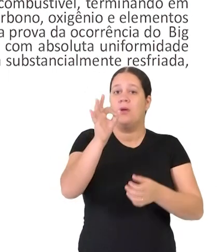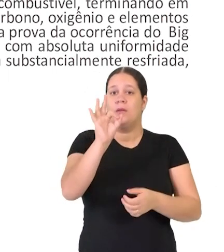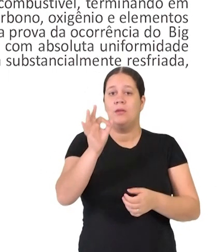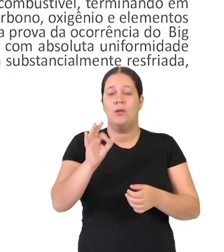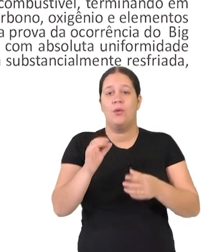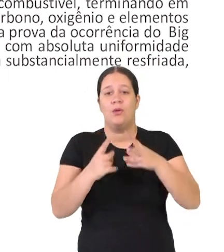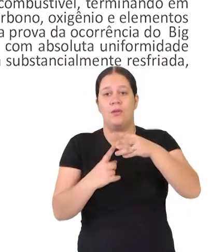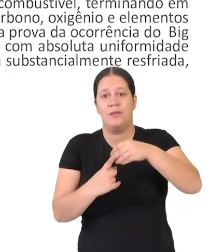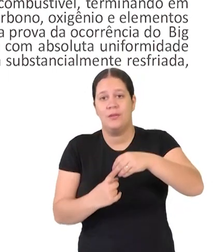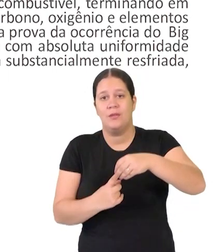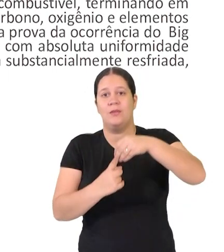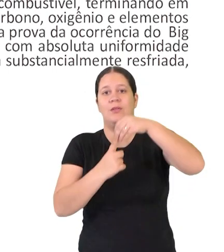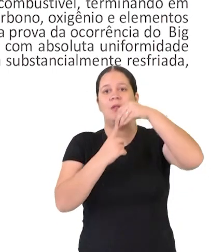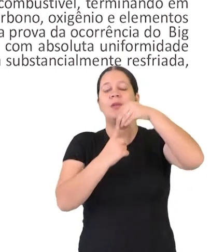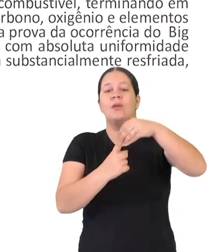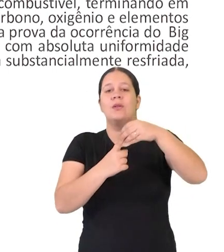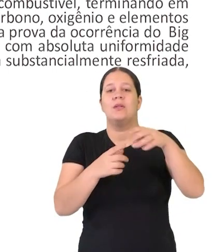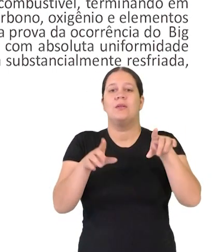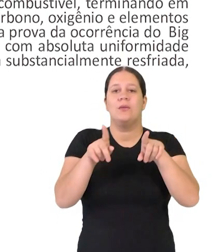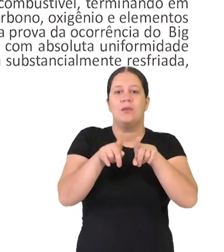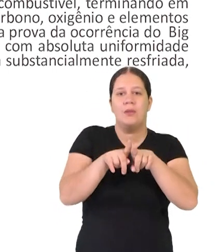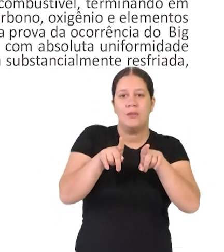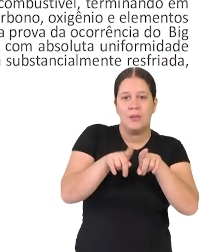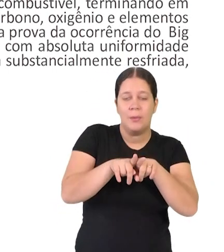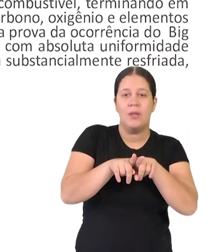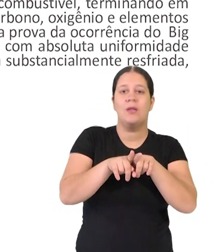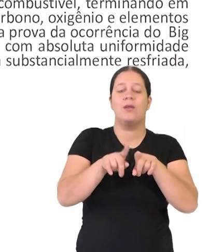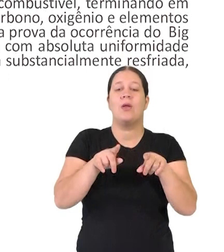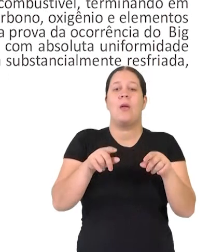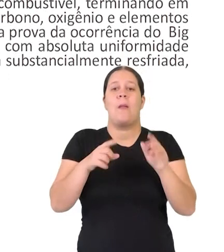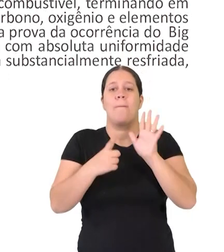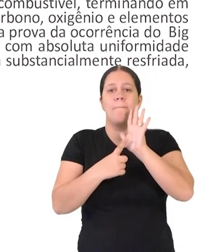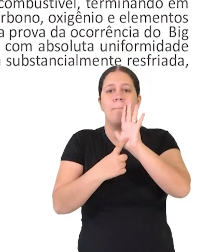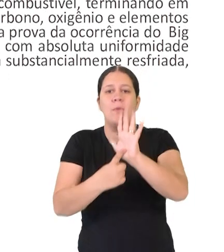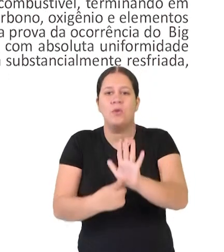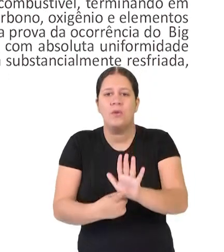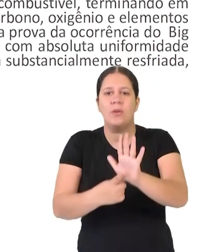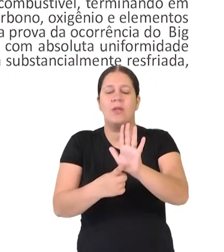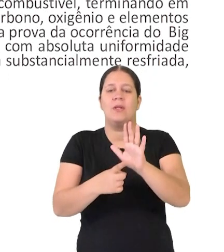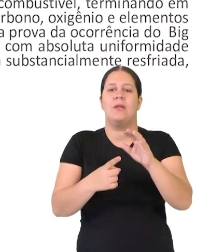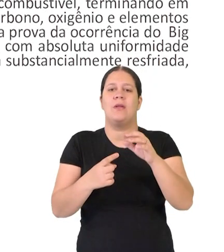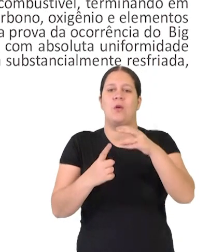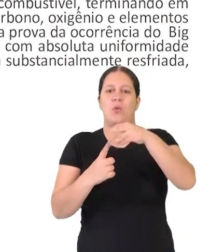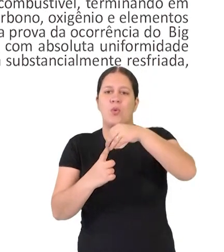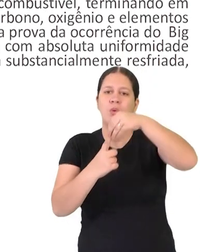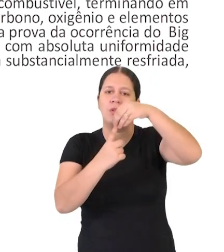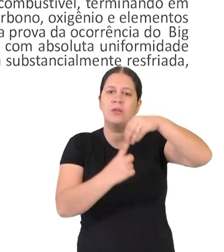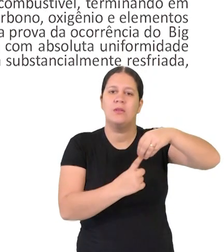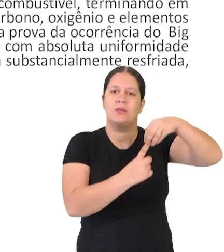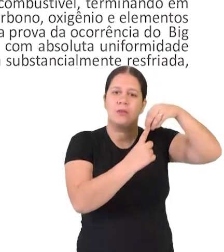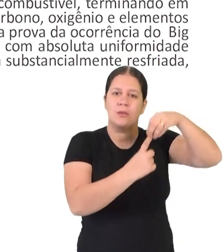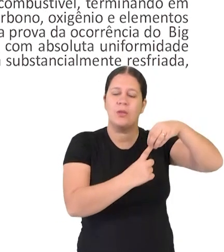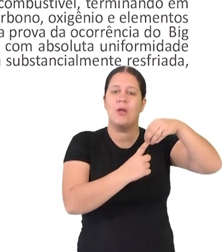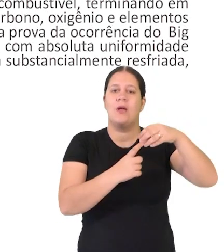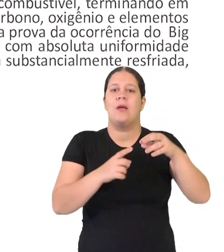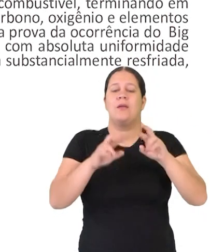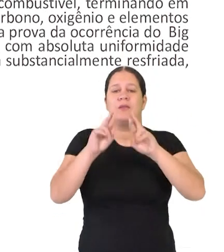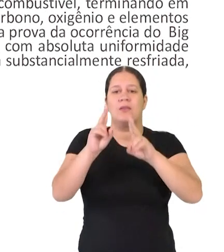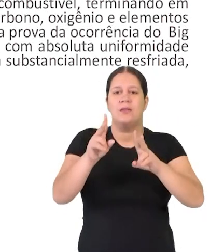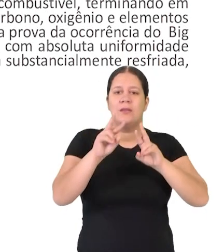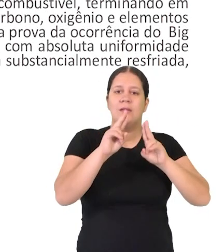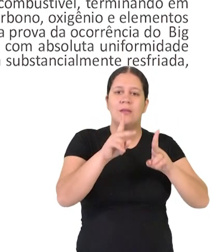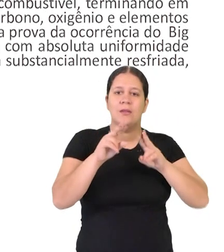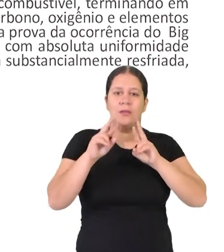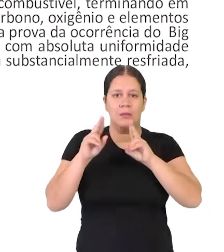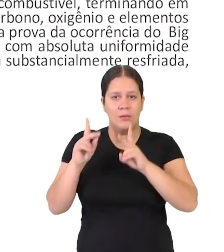prova independente deriva da radiação de micro-ondas de fundo, detectada com absoluta uniformidade em todas as direções do cosmos. Com